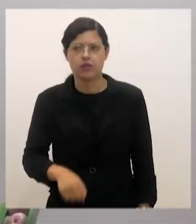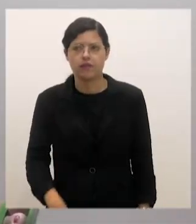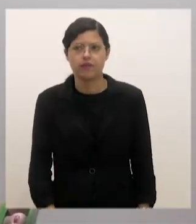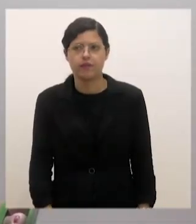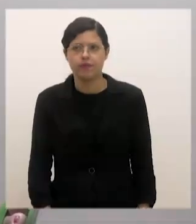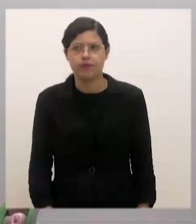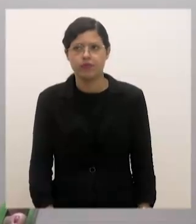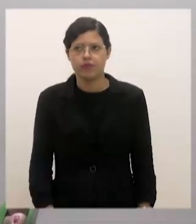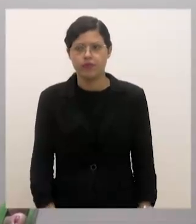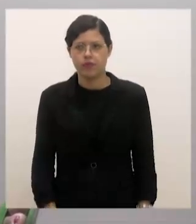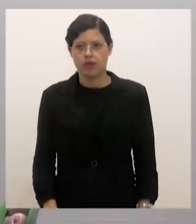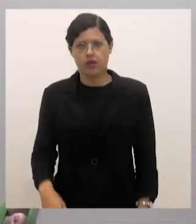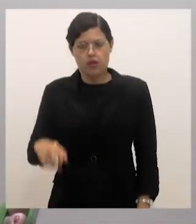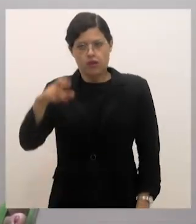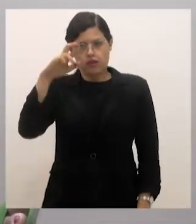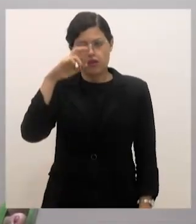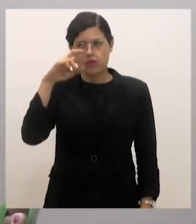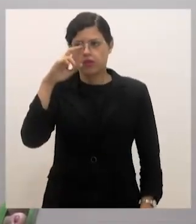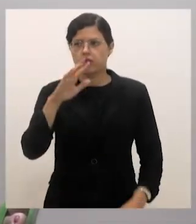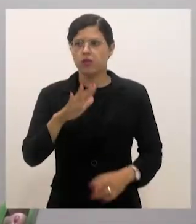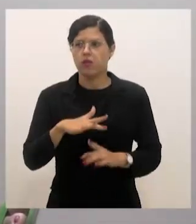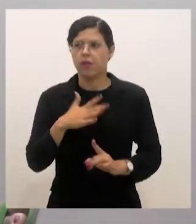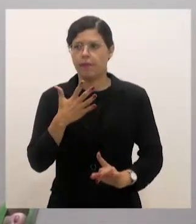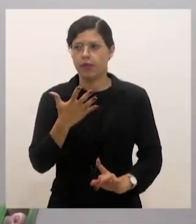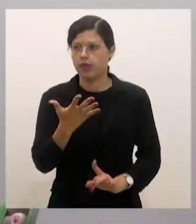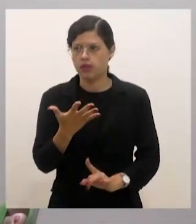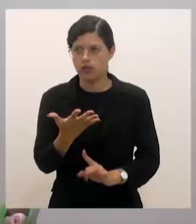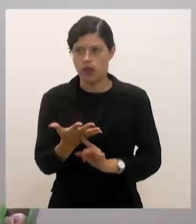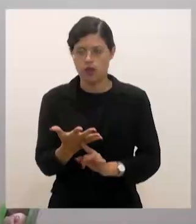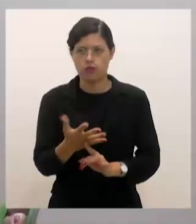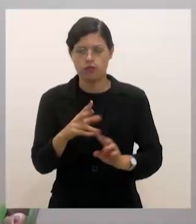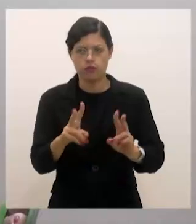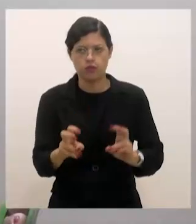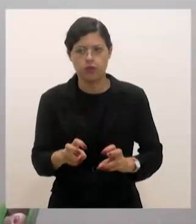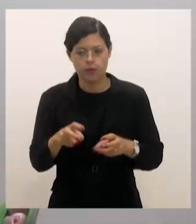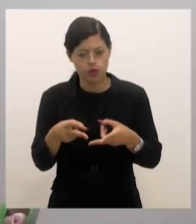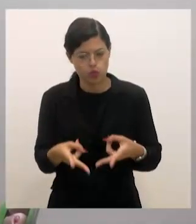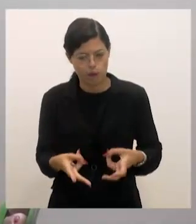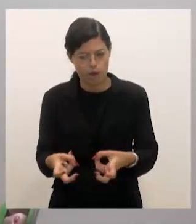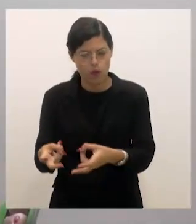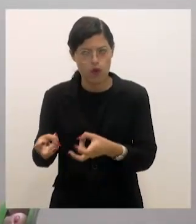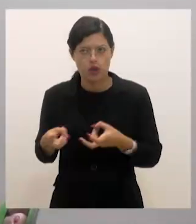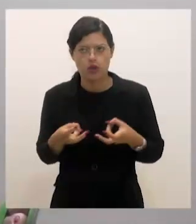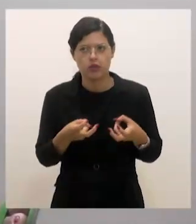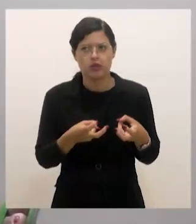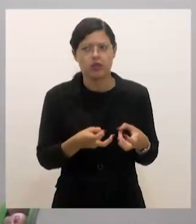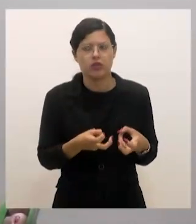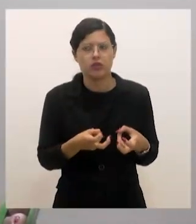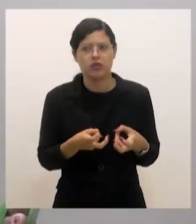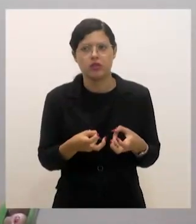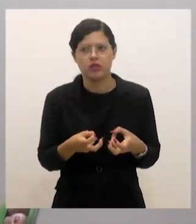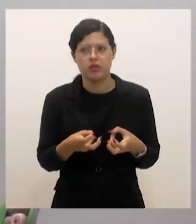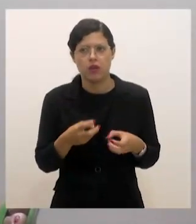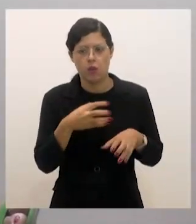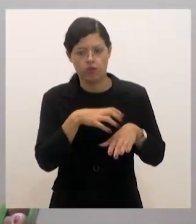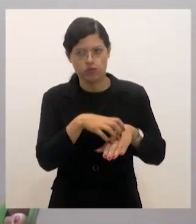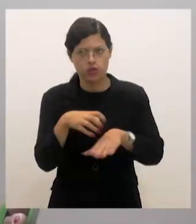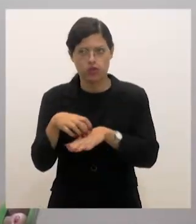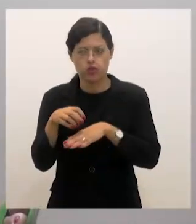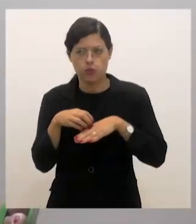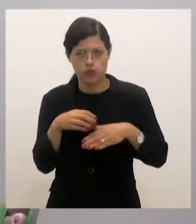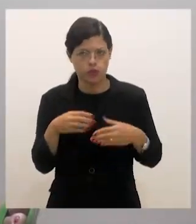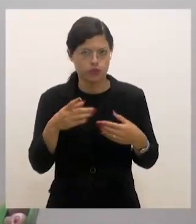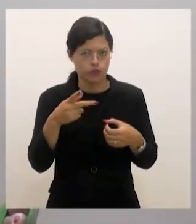da fiscalização ambiental em relação à exploração e transporte em si, né, na exploração